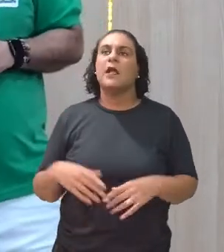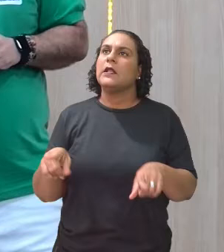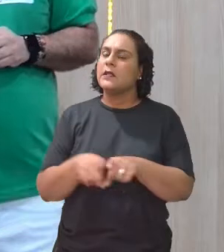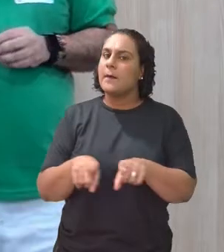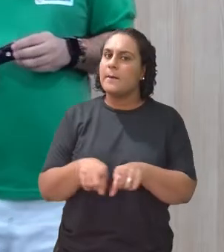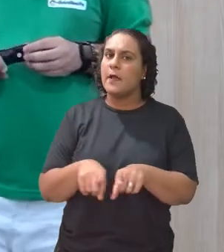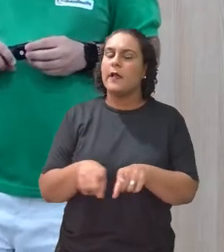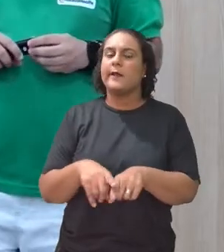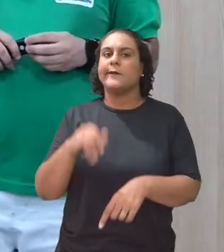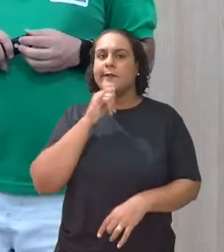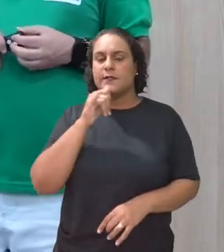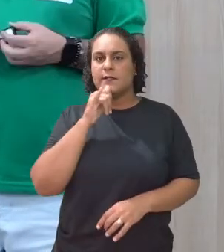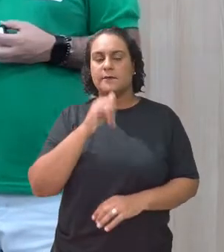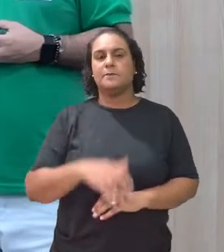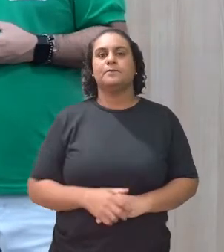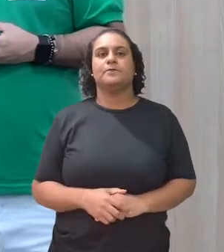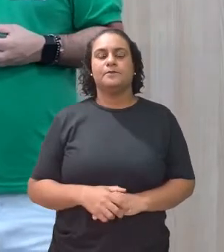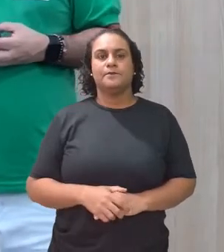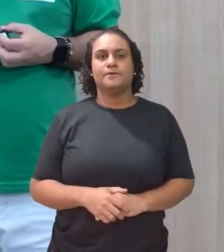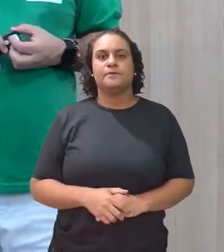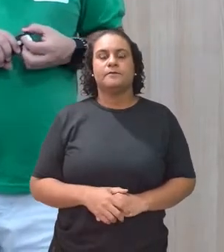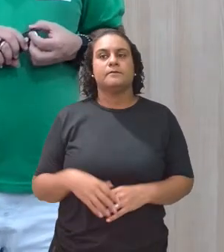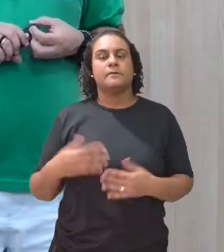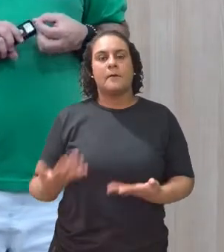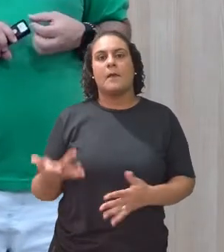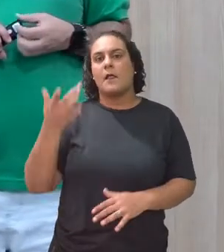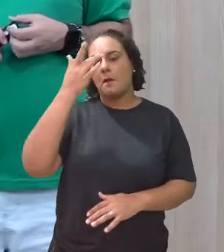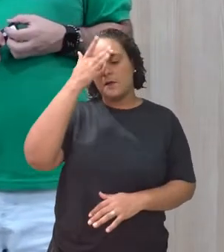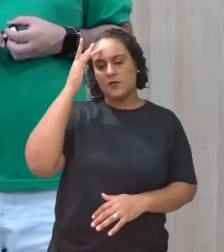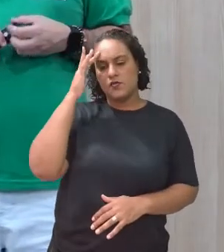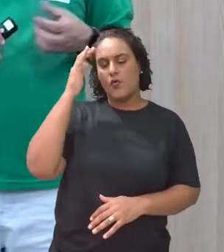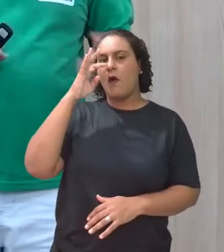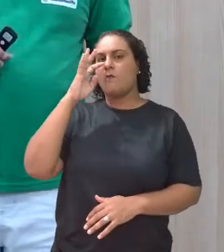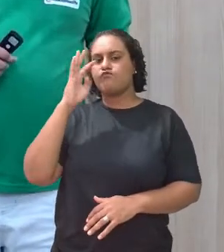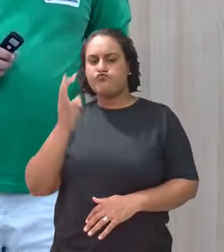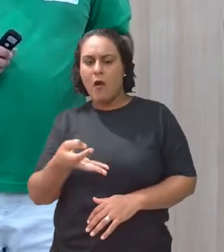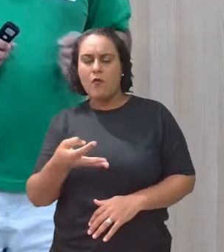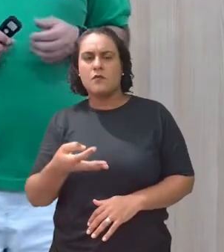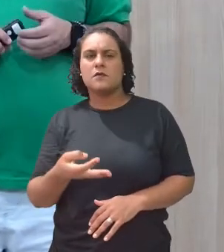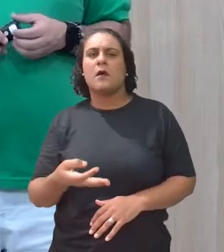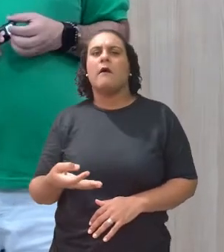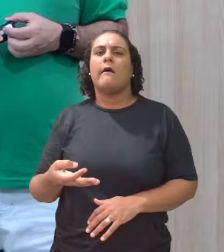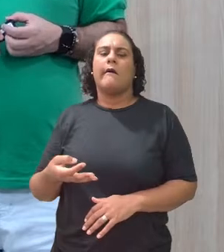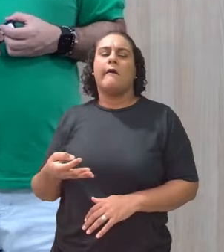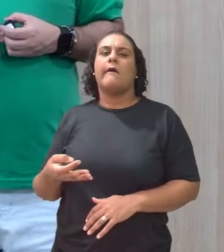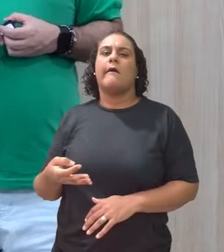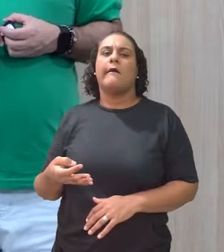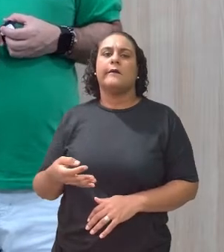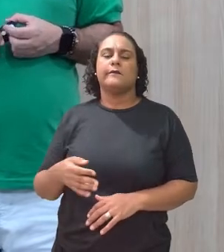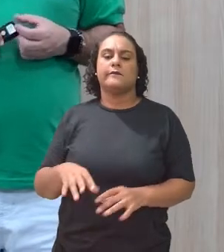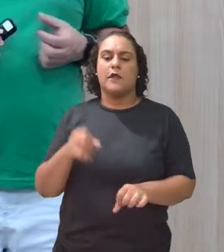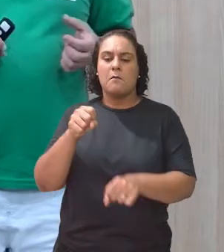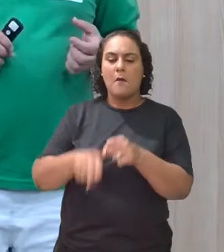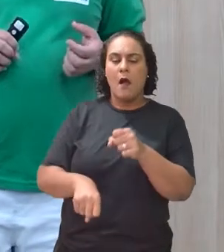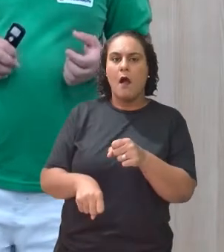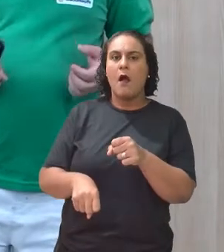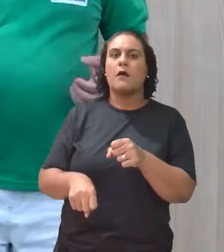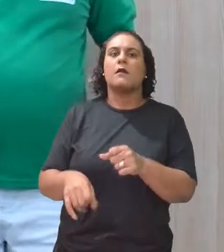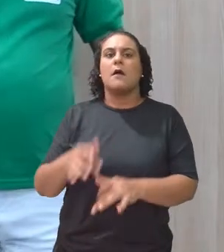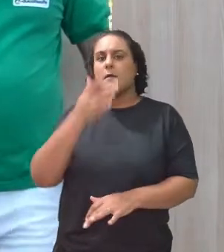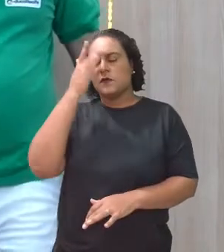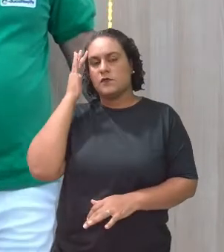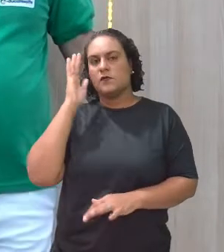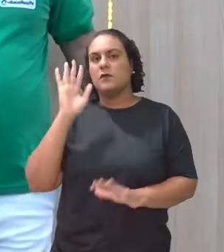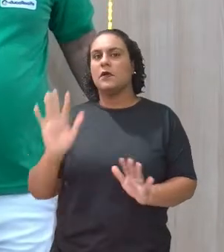tipo, vamos submeter um camarada que é acusado, né, de assassinato a um teste físico. Aí o teste podia ser o